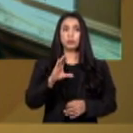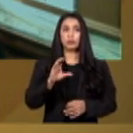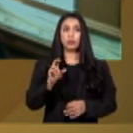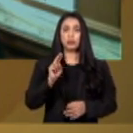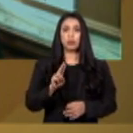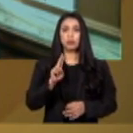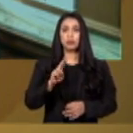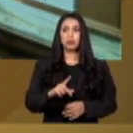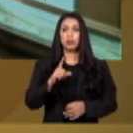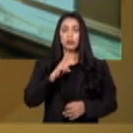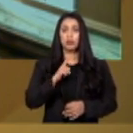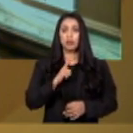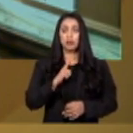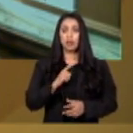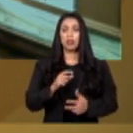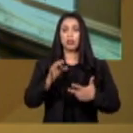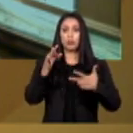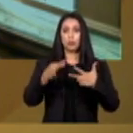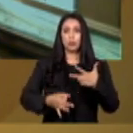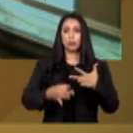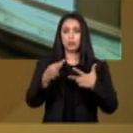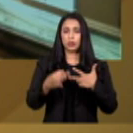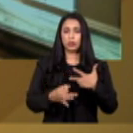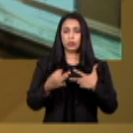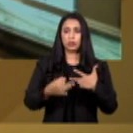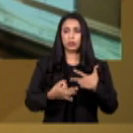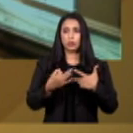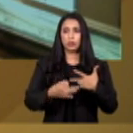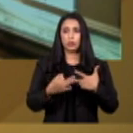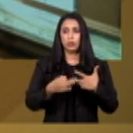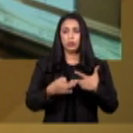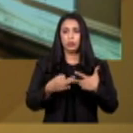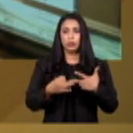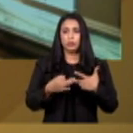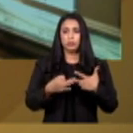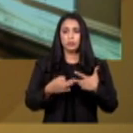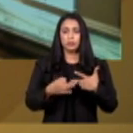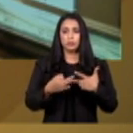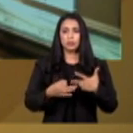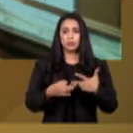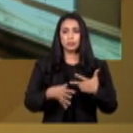contas acione o poder judiciário a